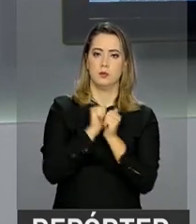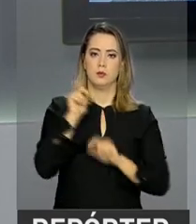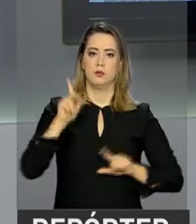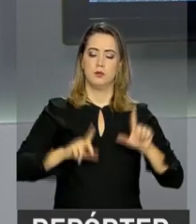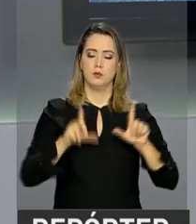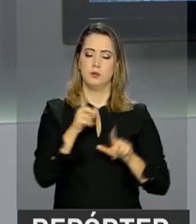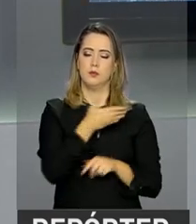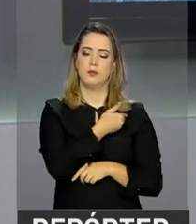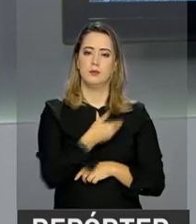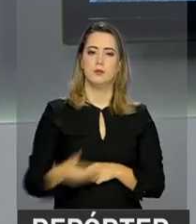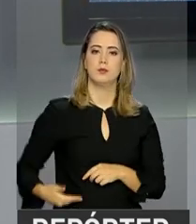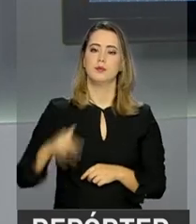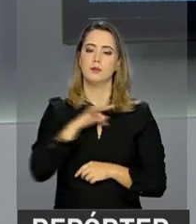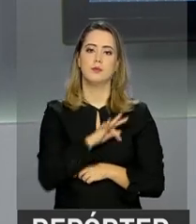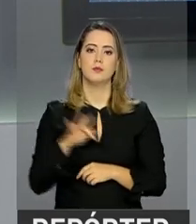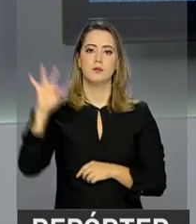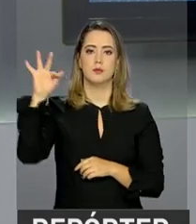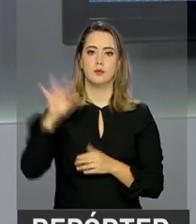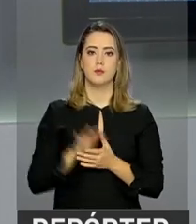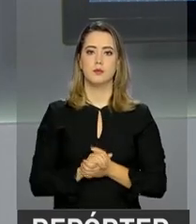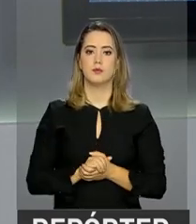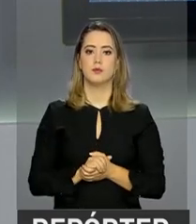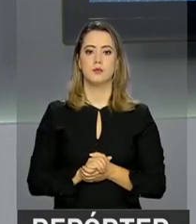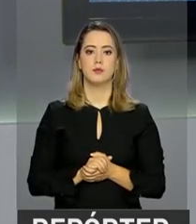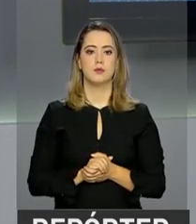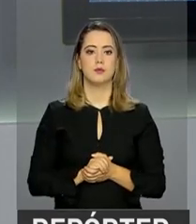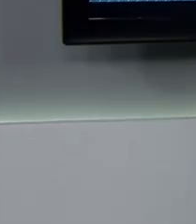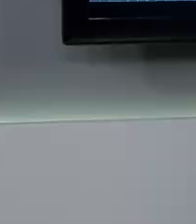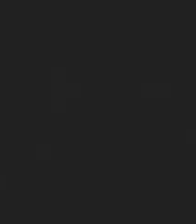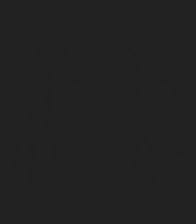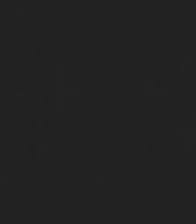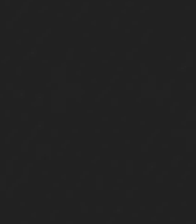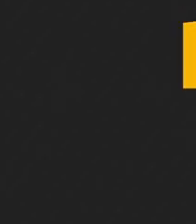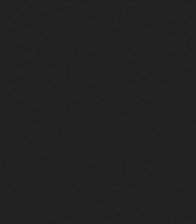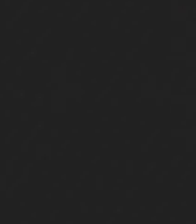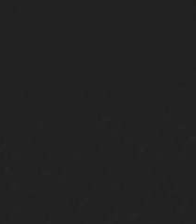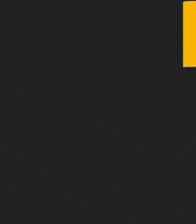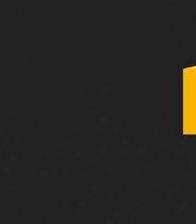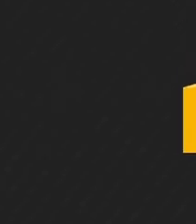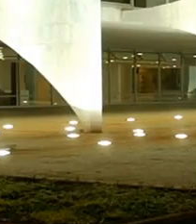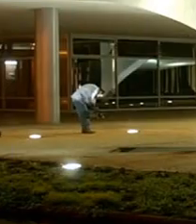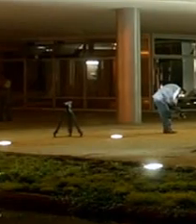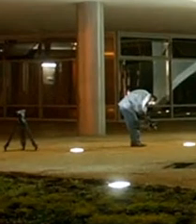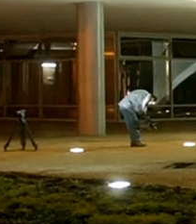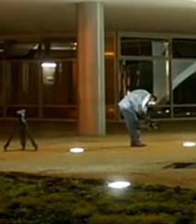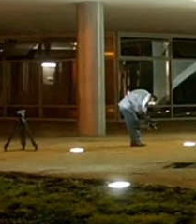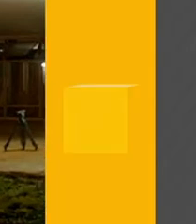Continue com a gente. NBR, a TV do Governo Federal.